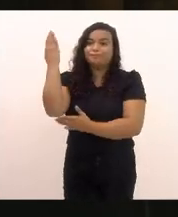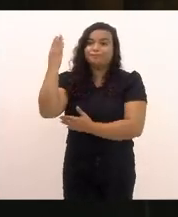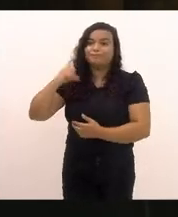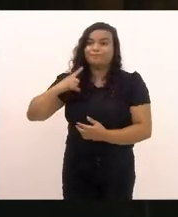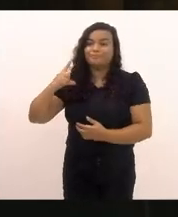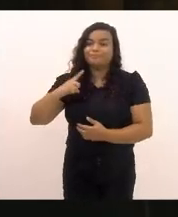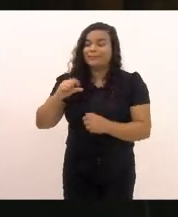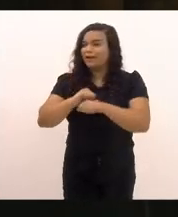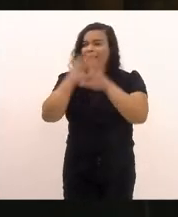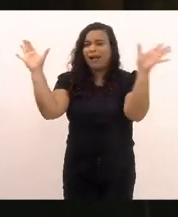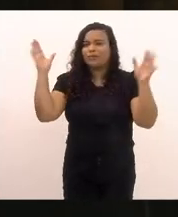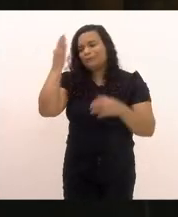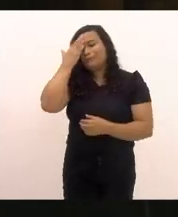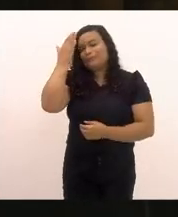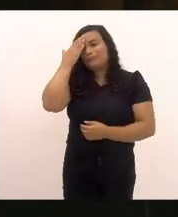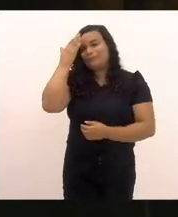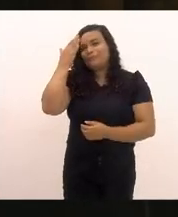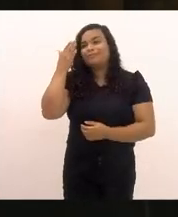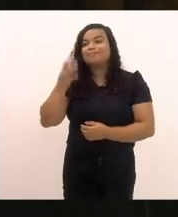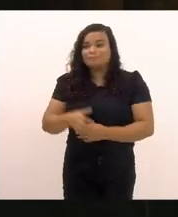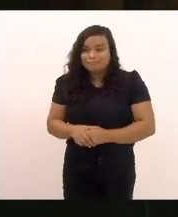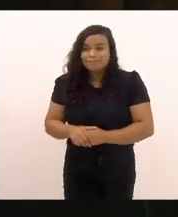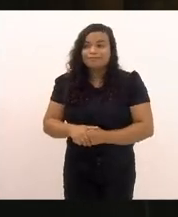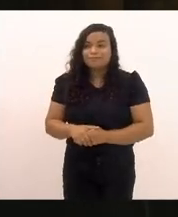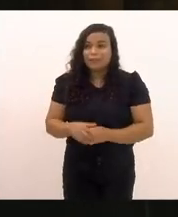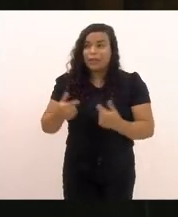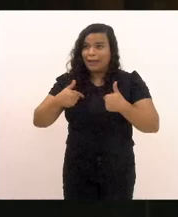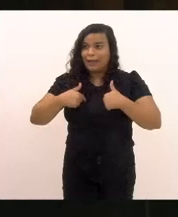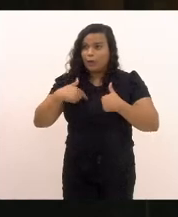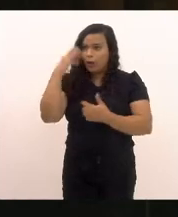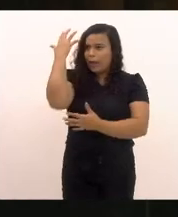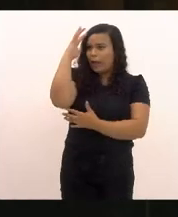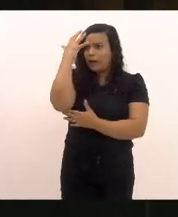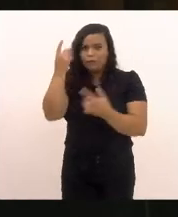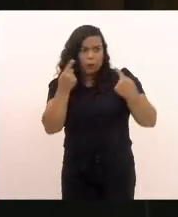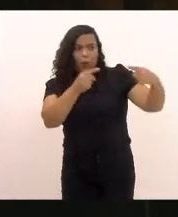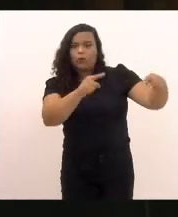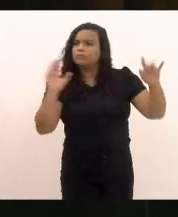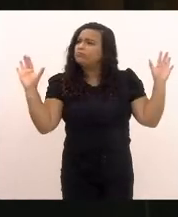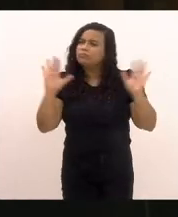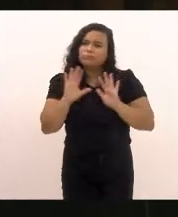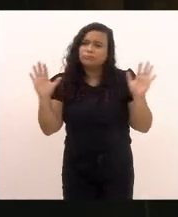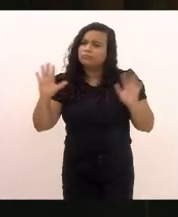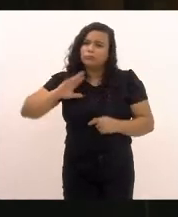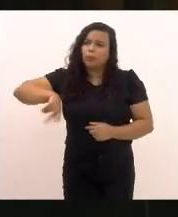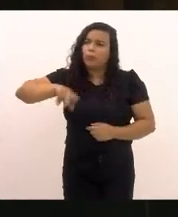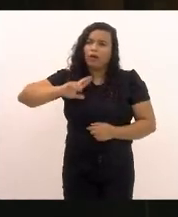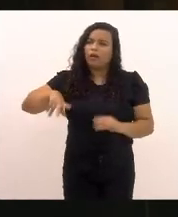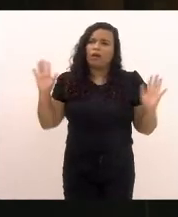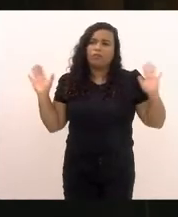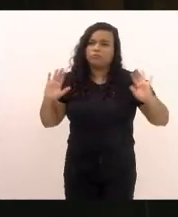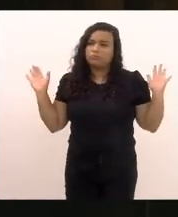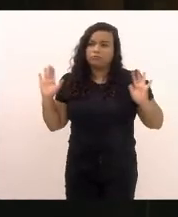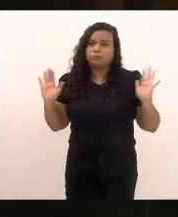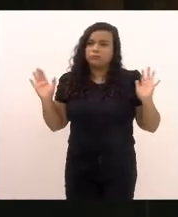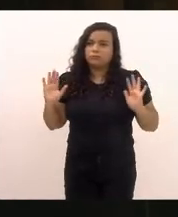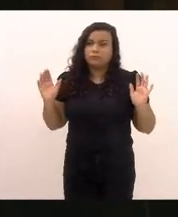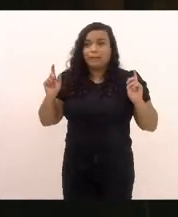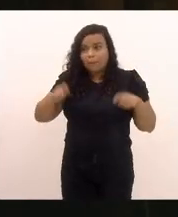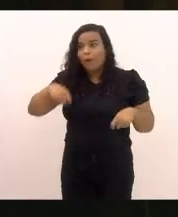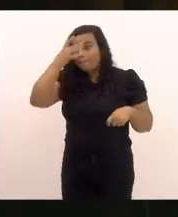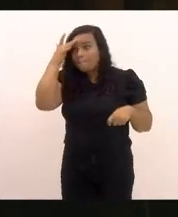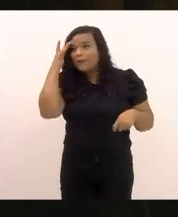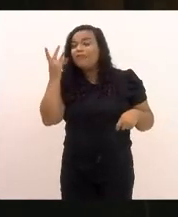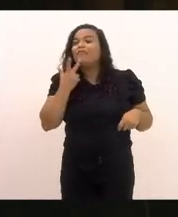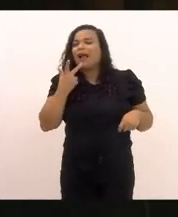todos, de forma alguma eu sou contra o carnaval, de forma alguma, antes que alguém venha